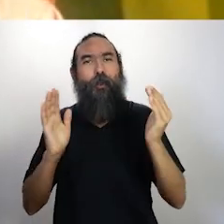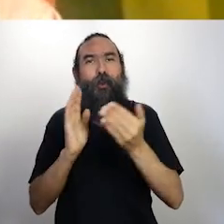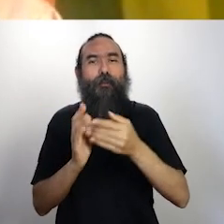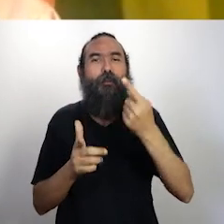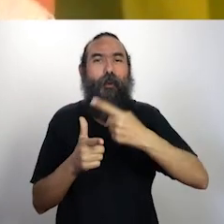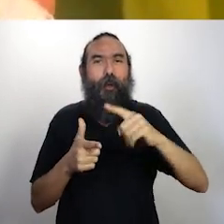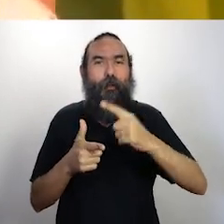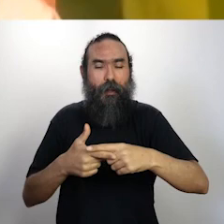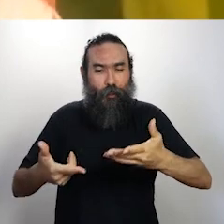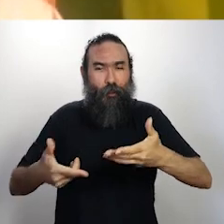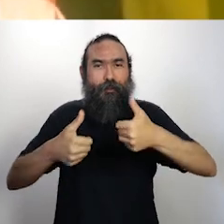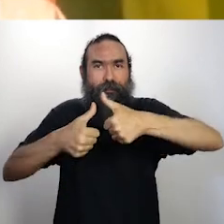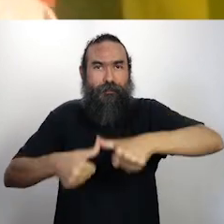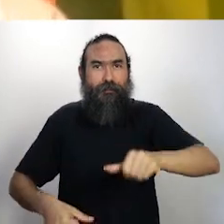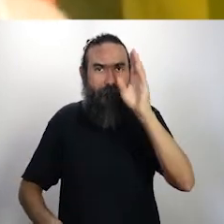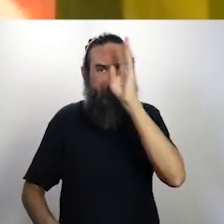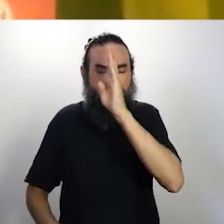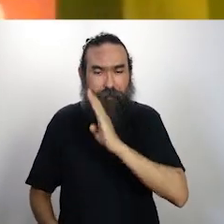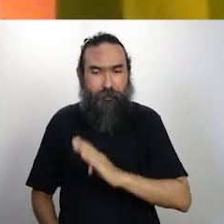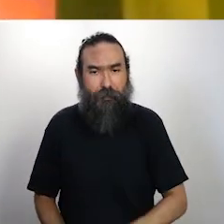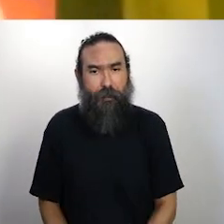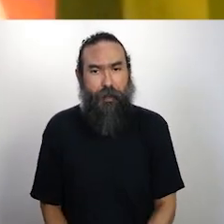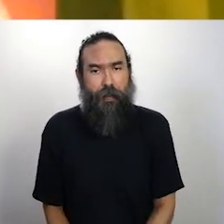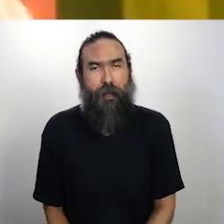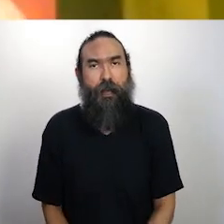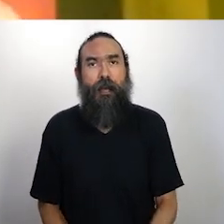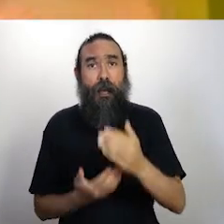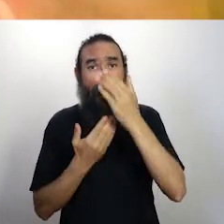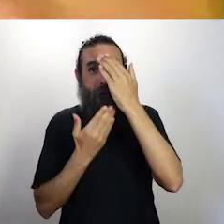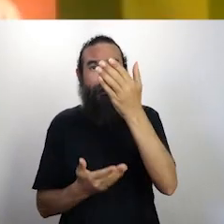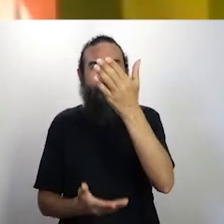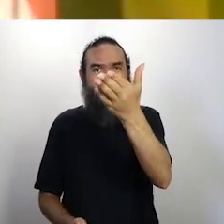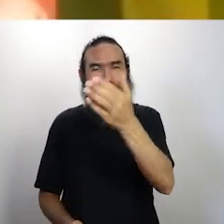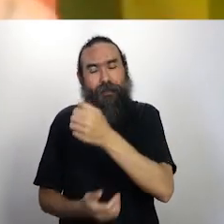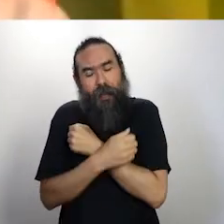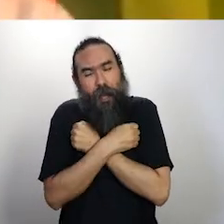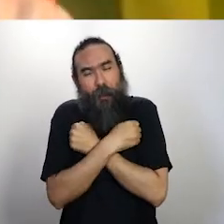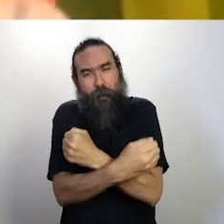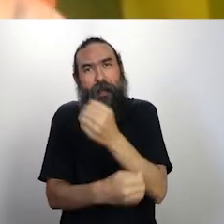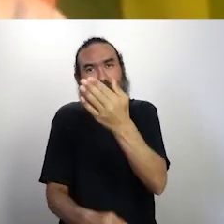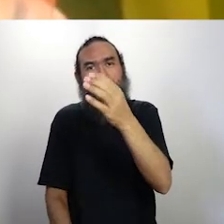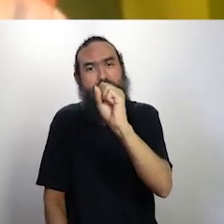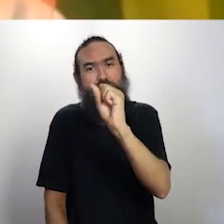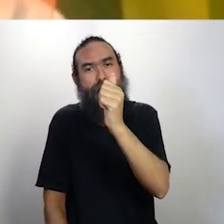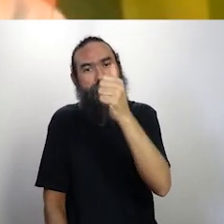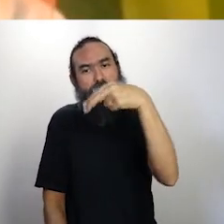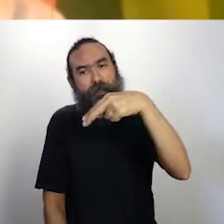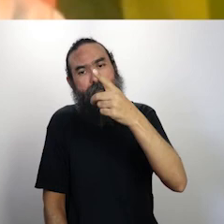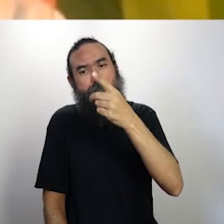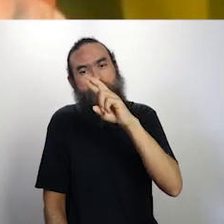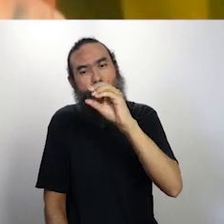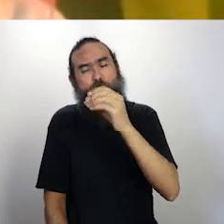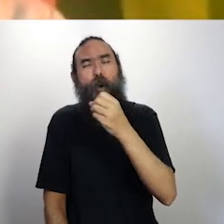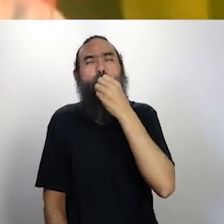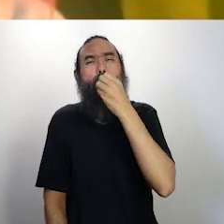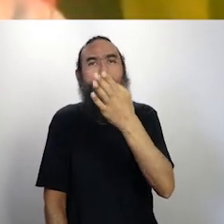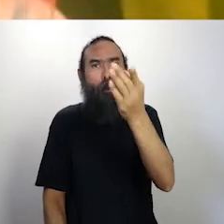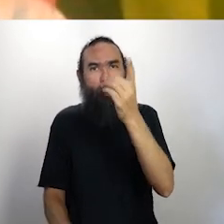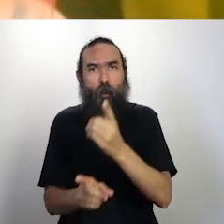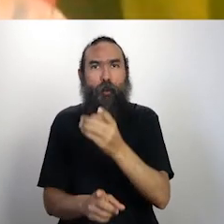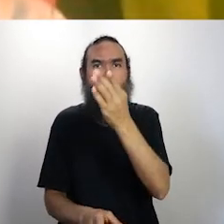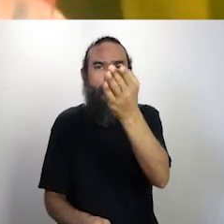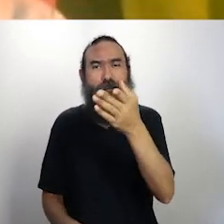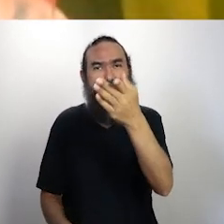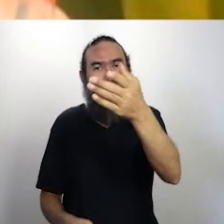colocado aí nesse momento Sandro um abração bom demais te ver nessa fala sua maravilhosa sempre sempre